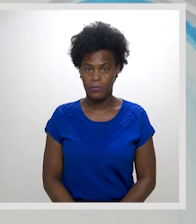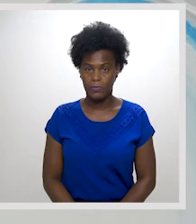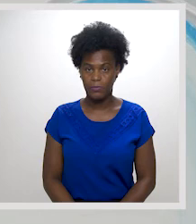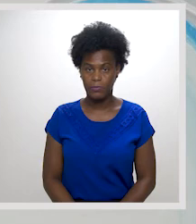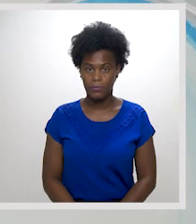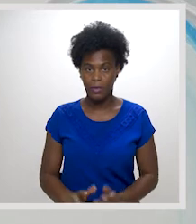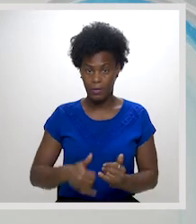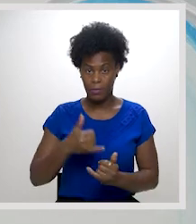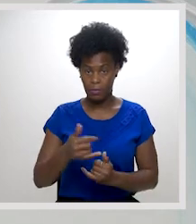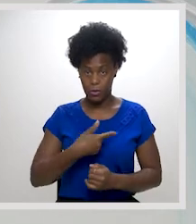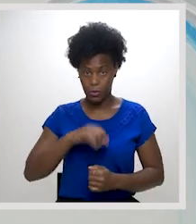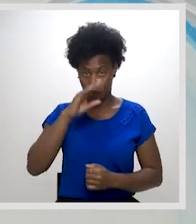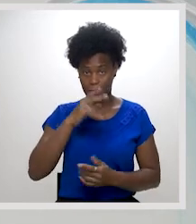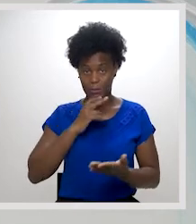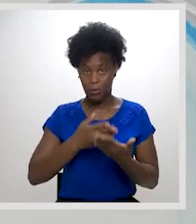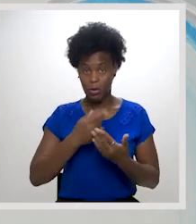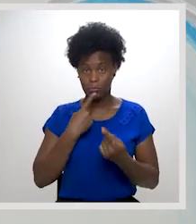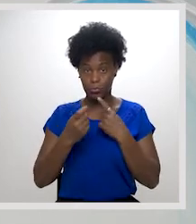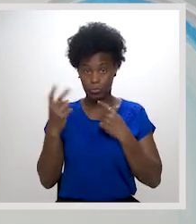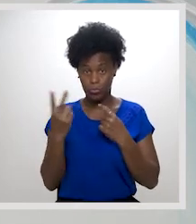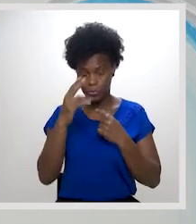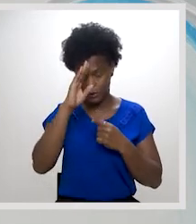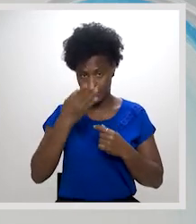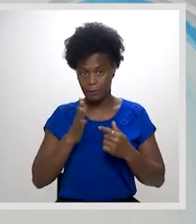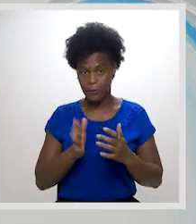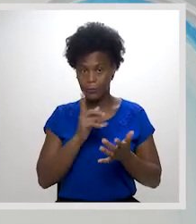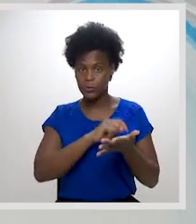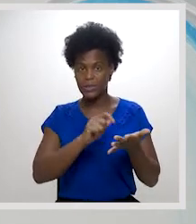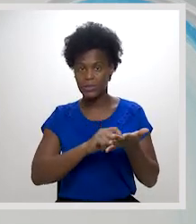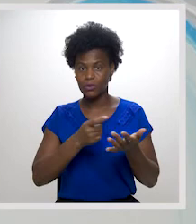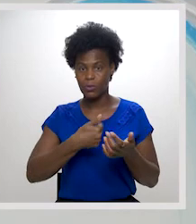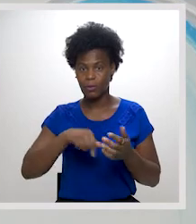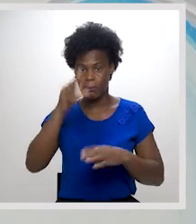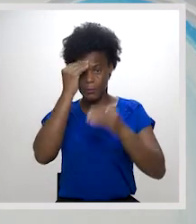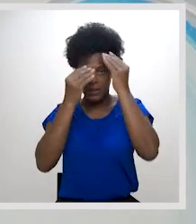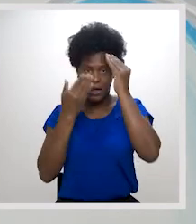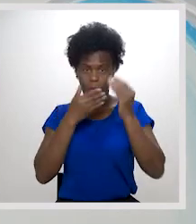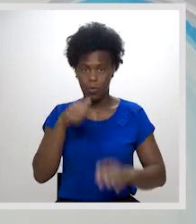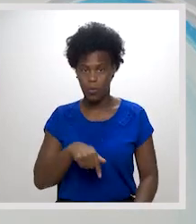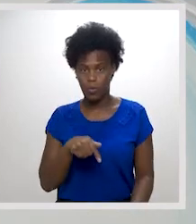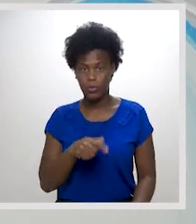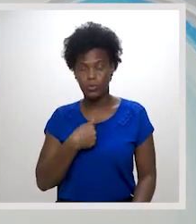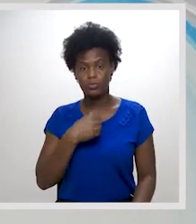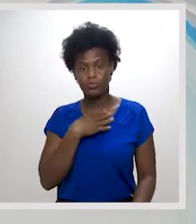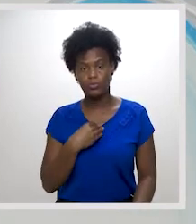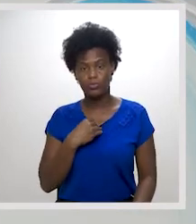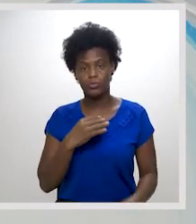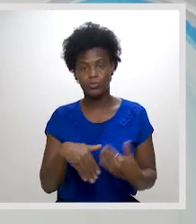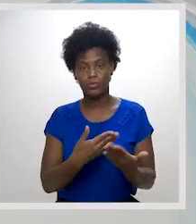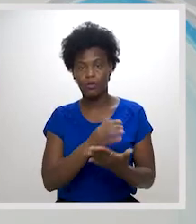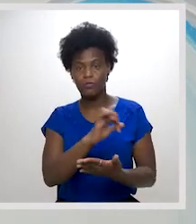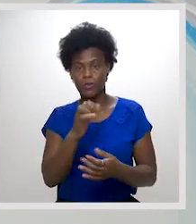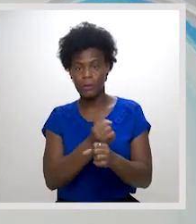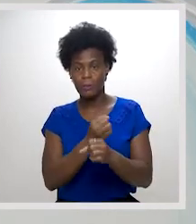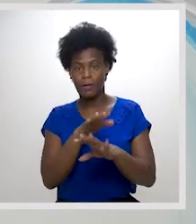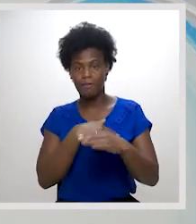Depois de sabermos as respostas das duas questões do exercício do nosso aprendizado de hoje, gostaria de vos deixar